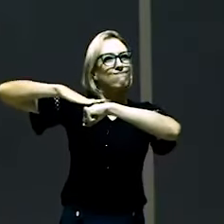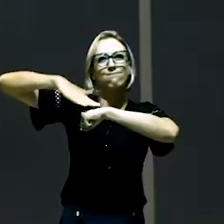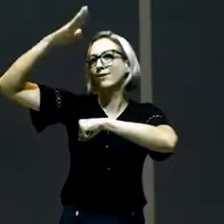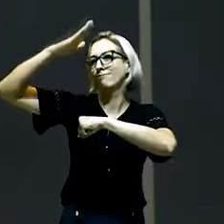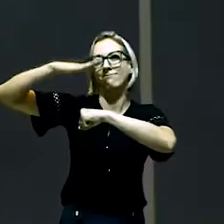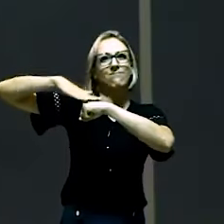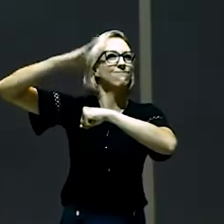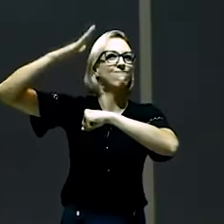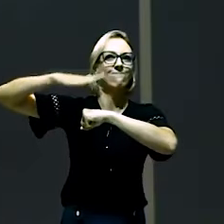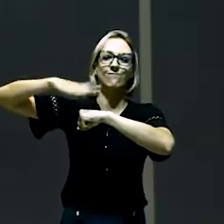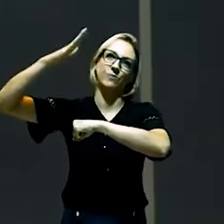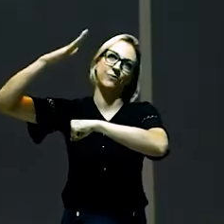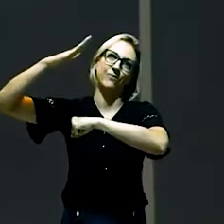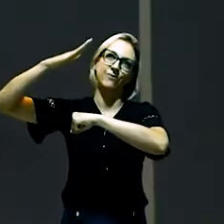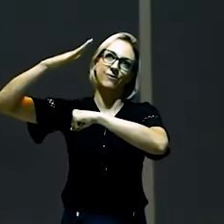incalculável.